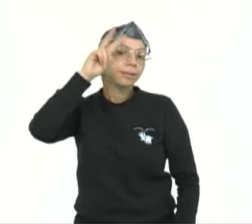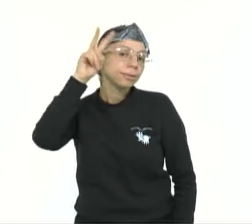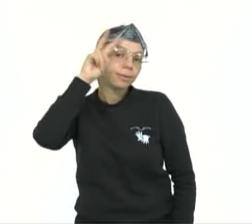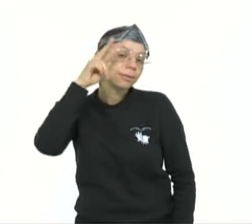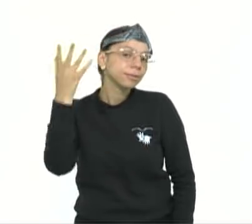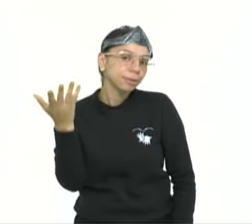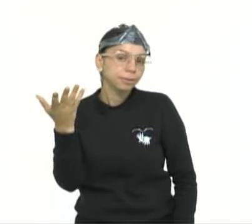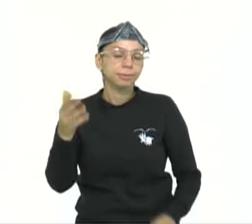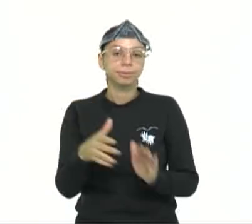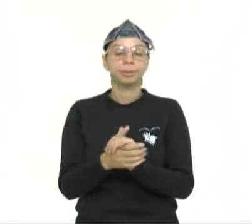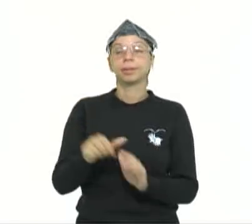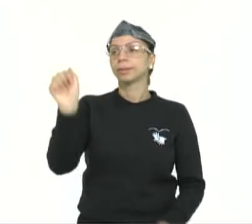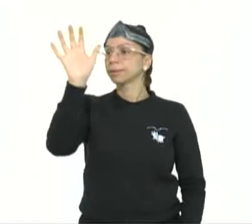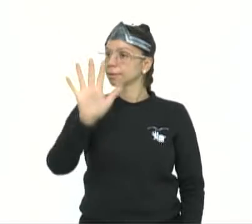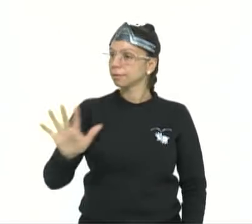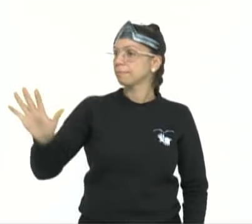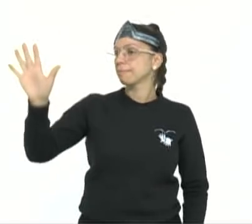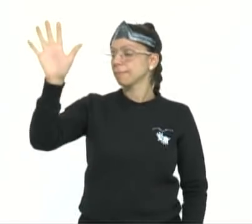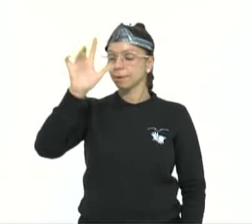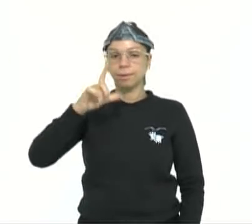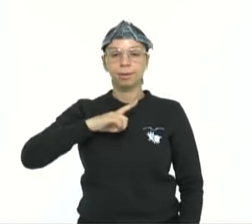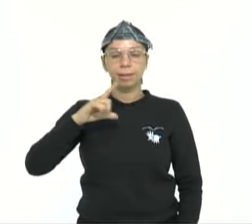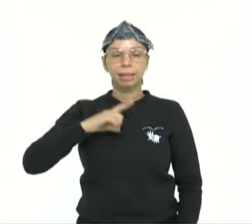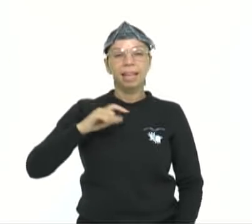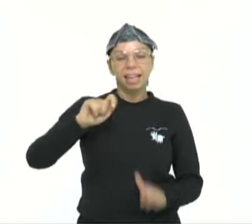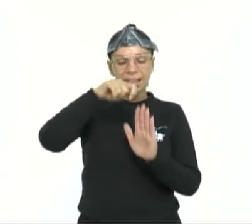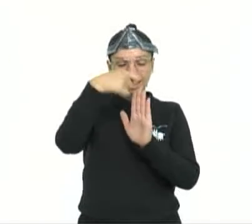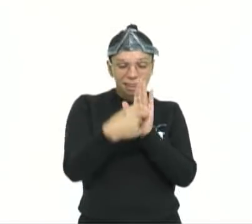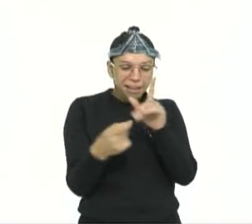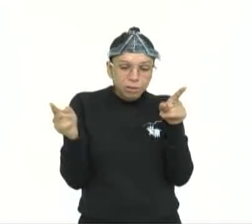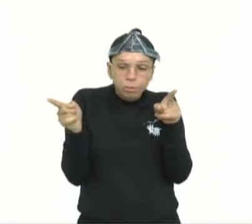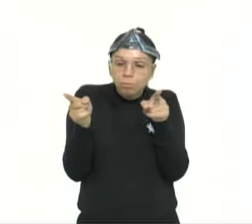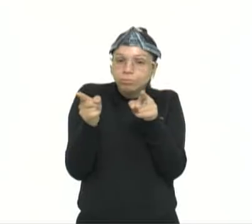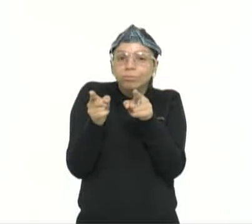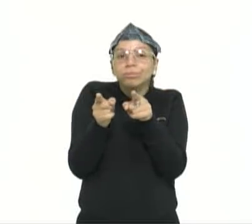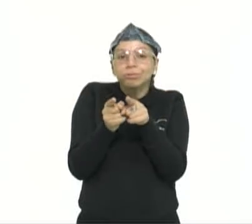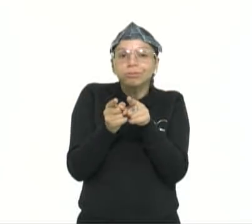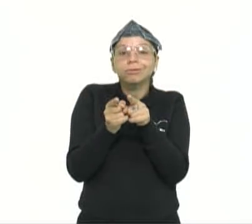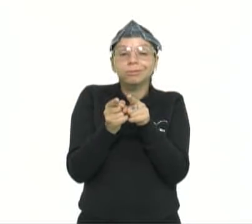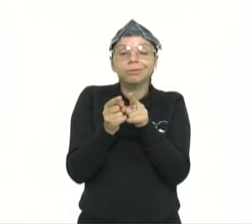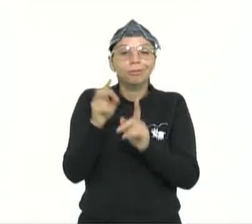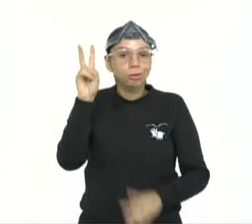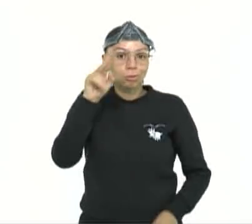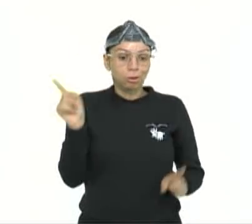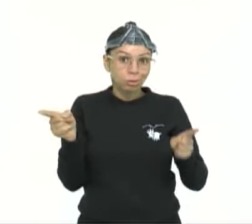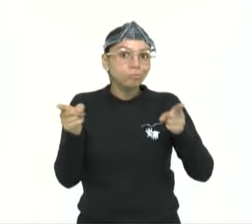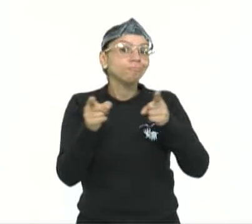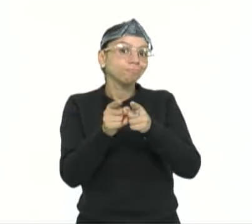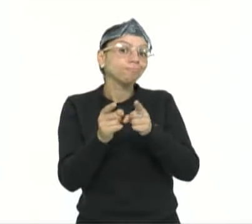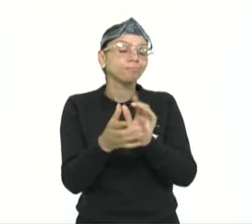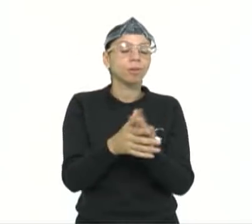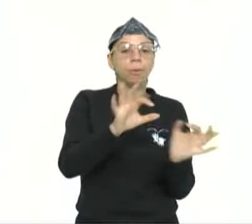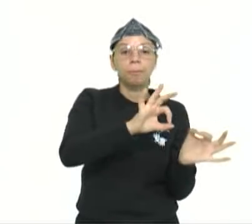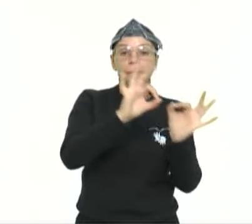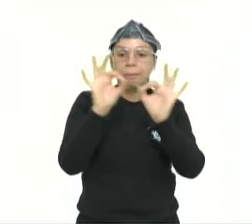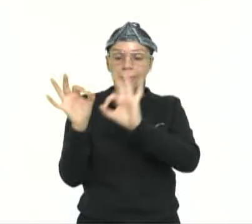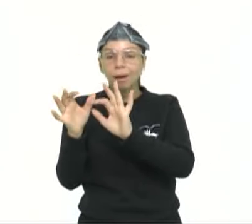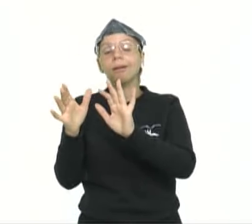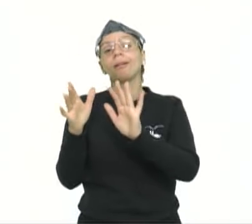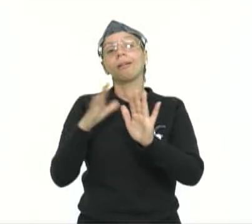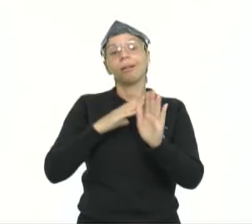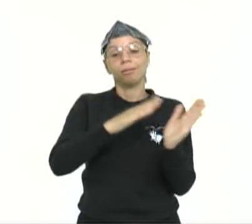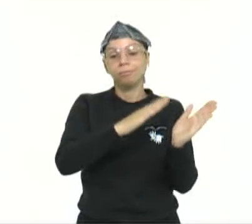histórias através de uma imagem com o mínimo de texto, então histórias curtas, passando os episódios a se explicarem por si